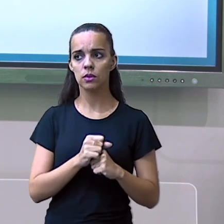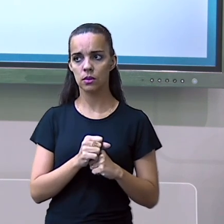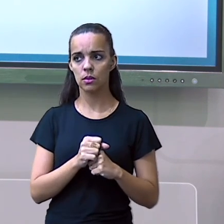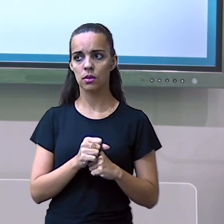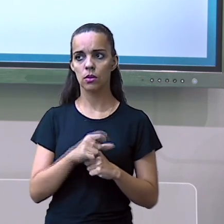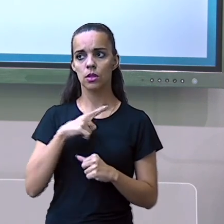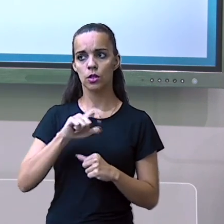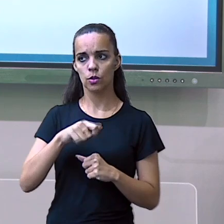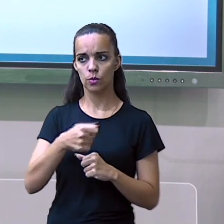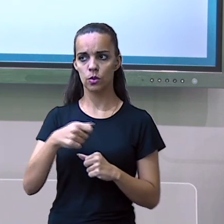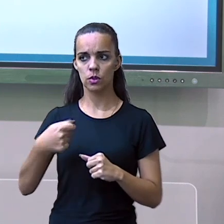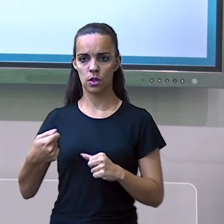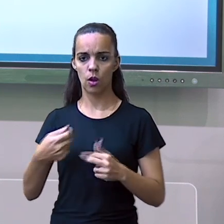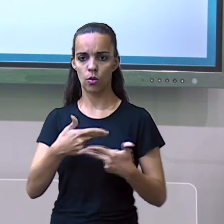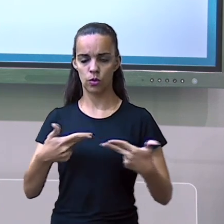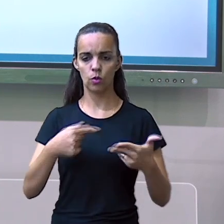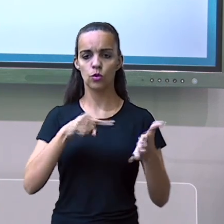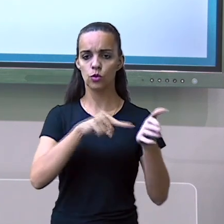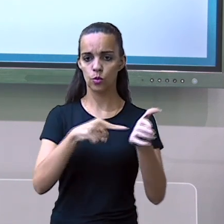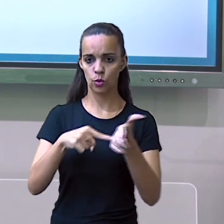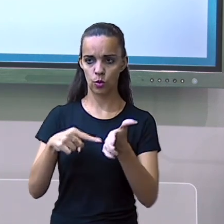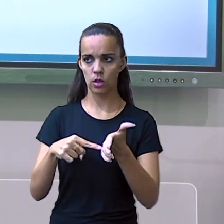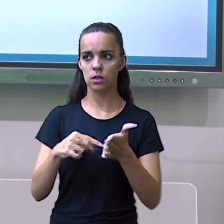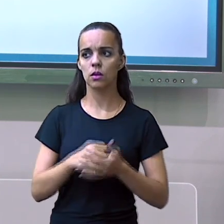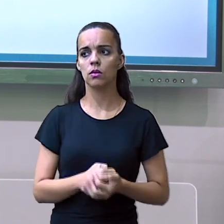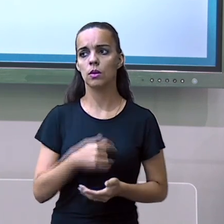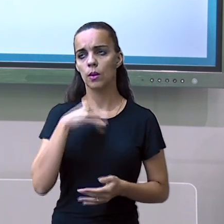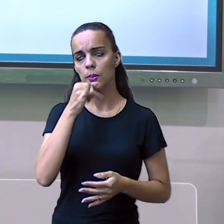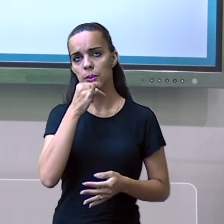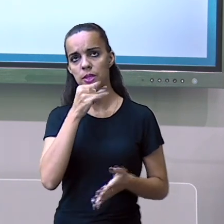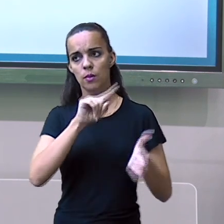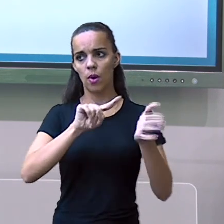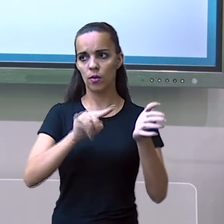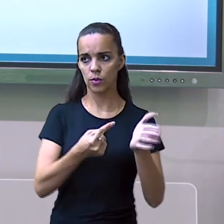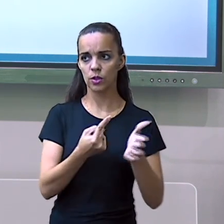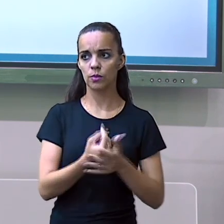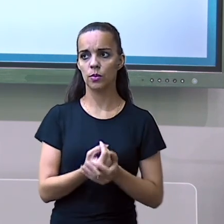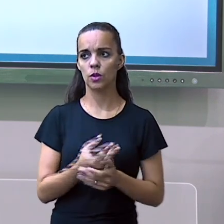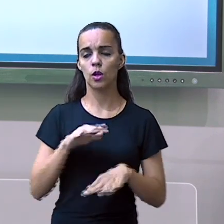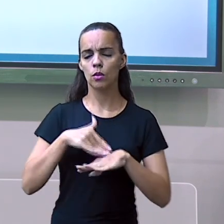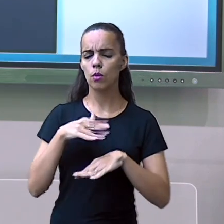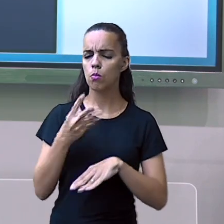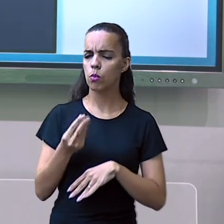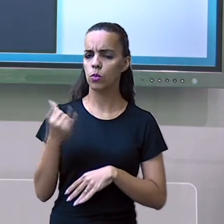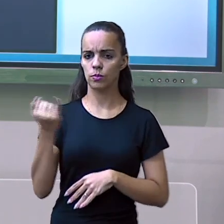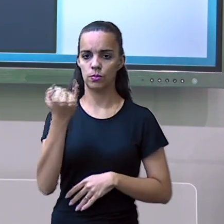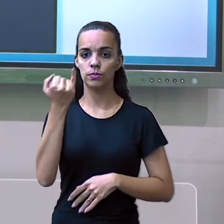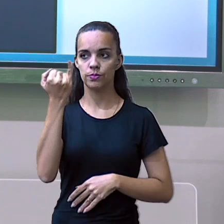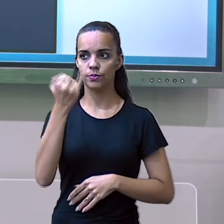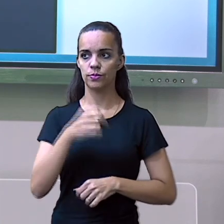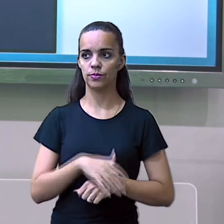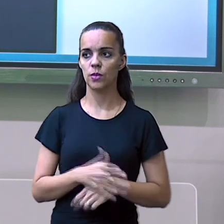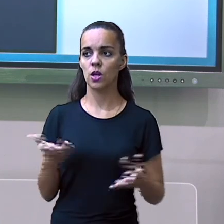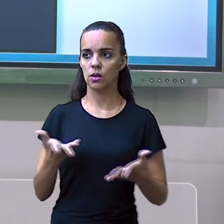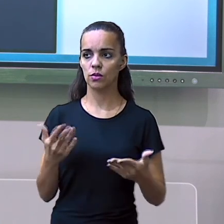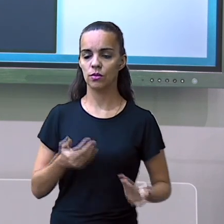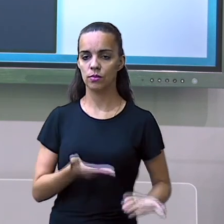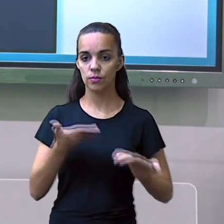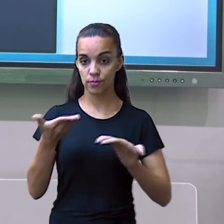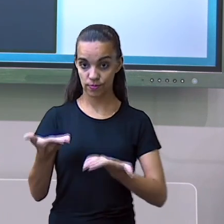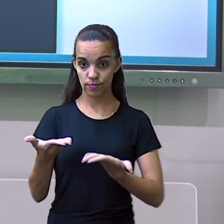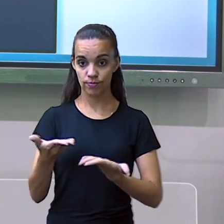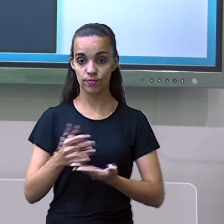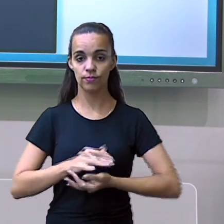os sinais de pontuação, como a vírgula, que é muito importante. Agora é